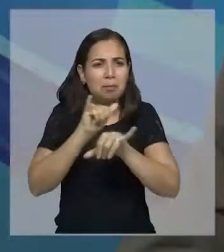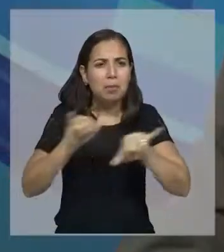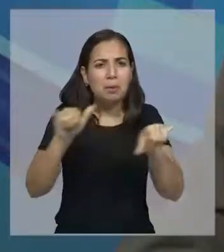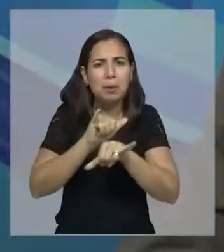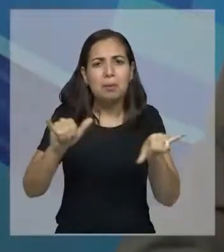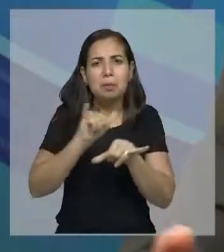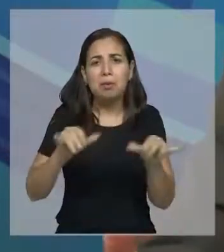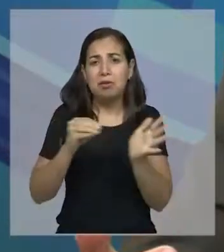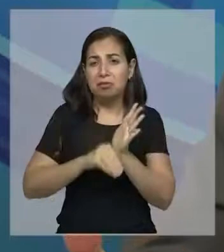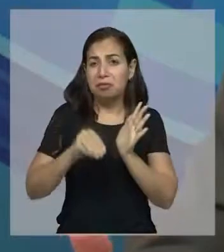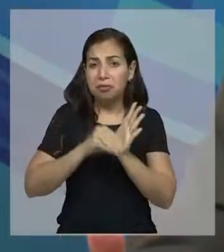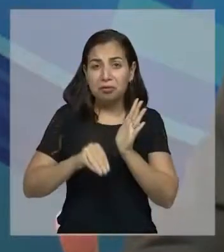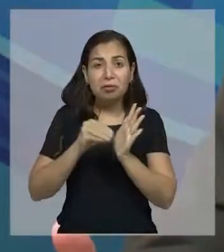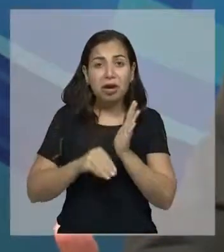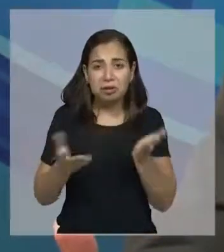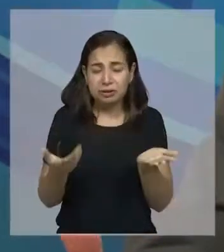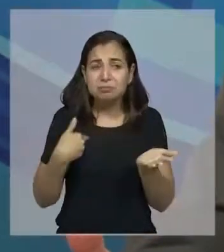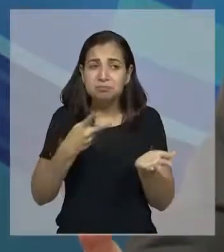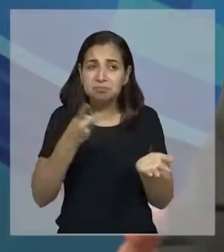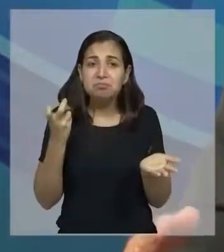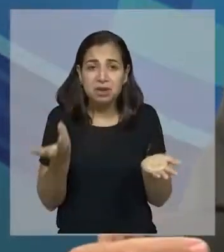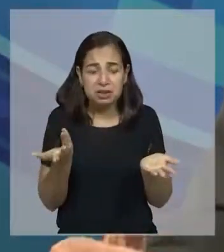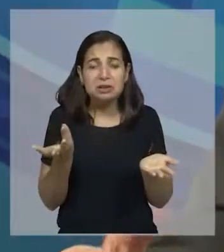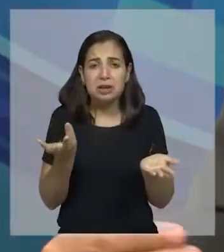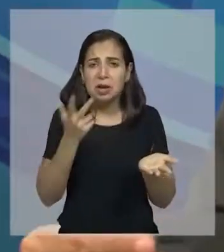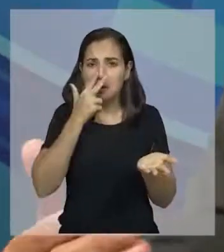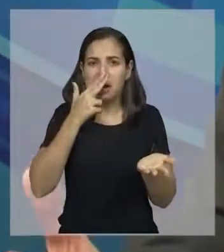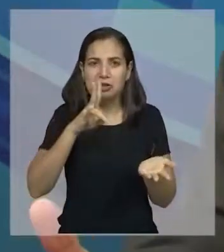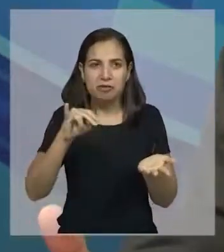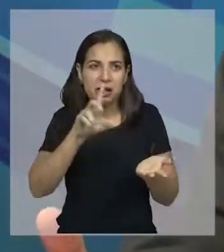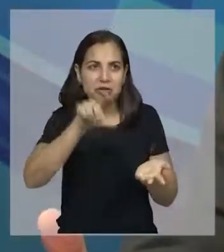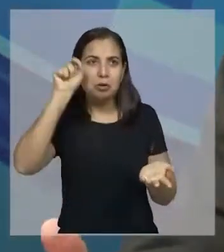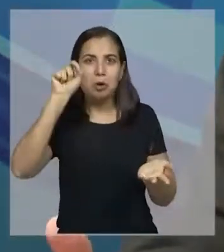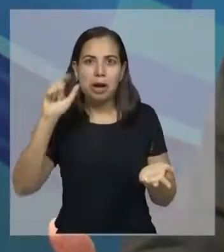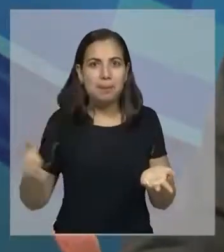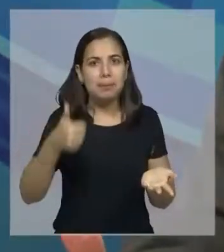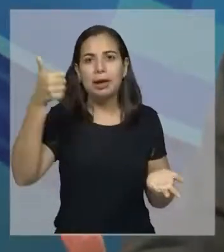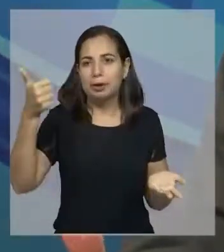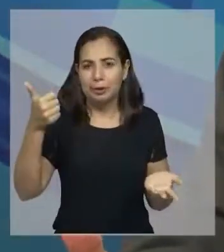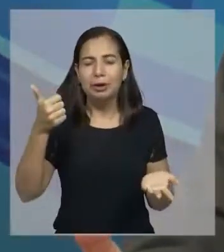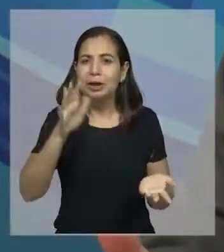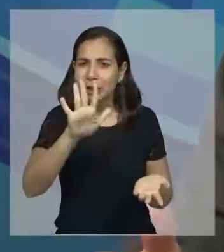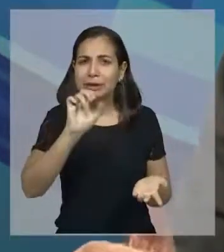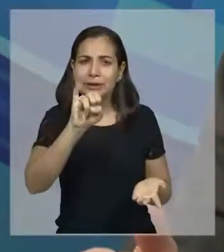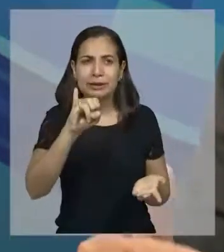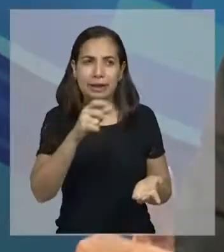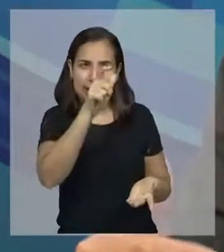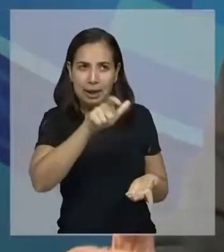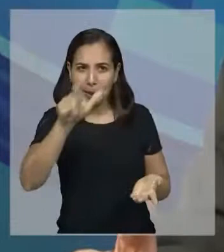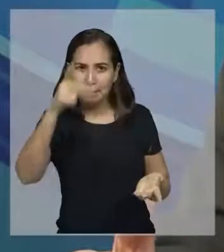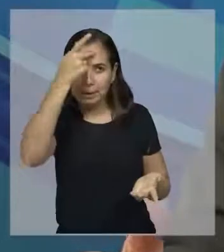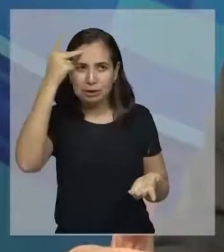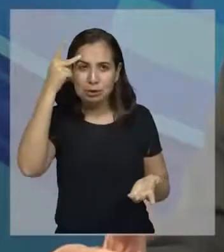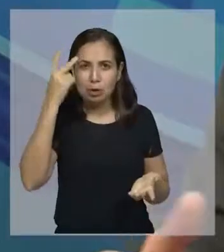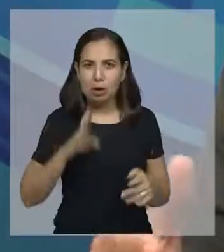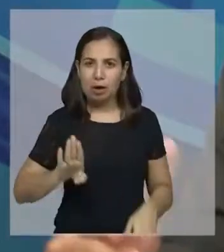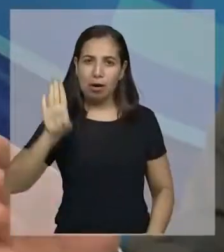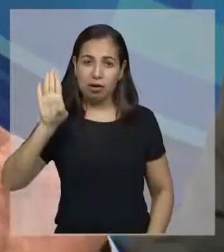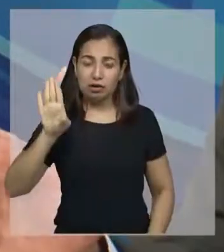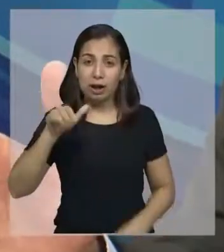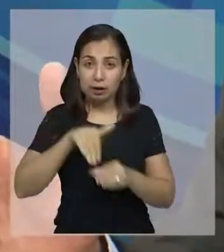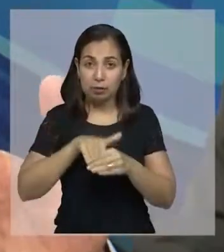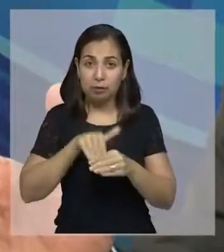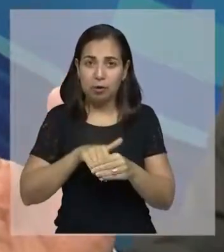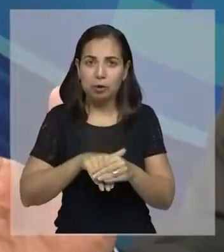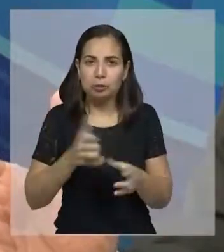e os novos, que ainda não são conhecidos, não vão se fazer conhecidos. Nós não vamos, possivelmente, ter uma renovação maior